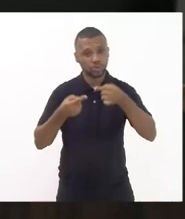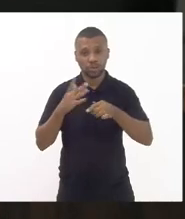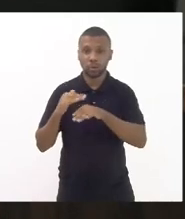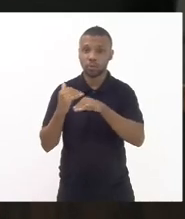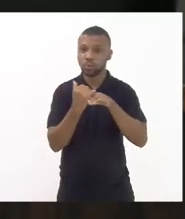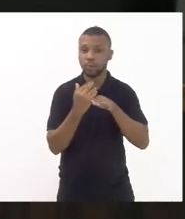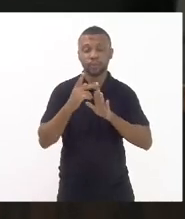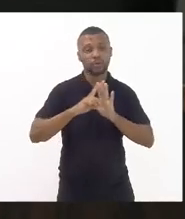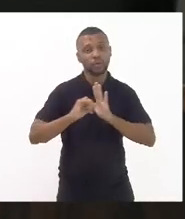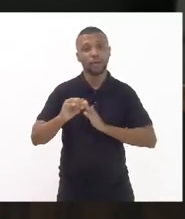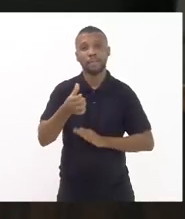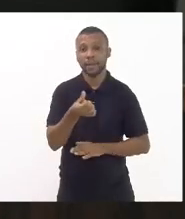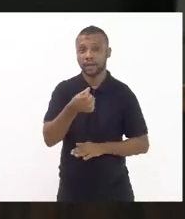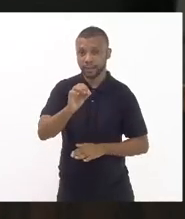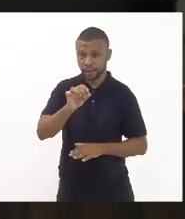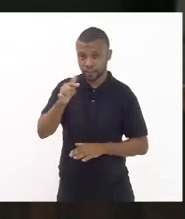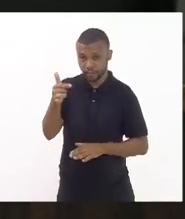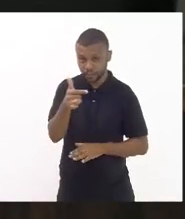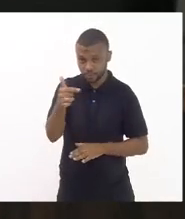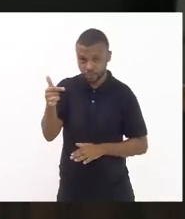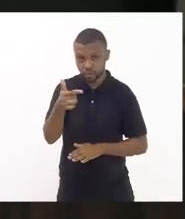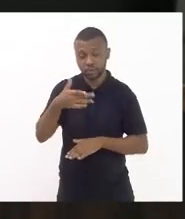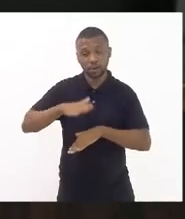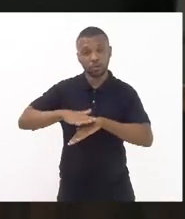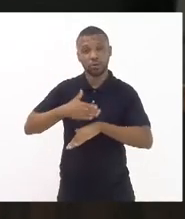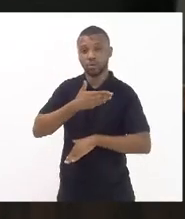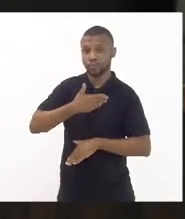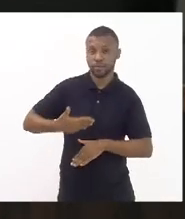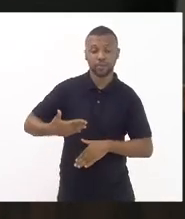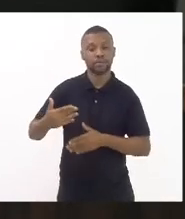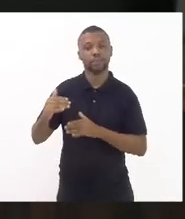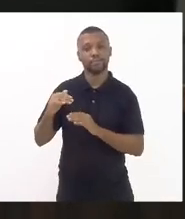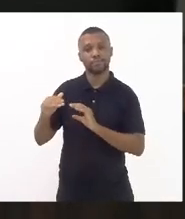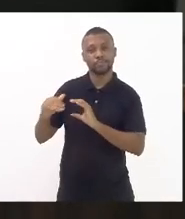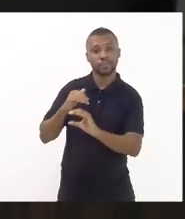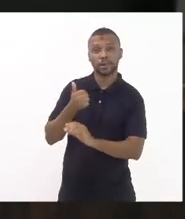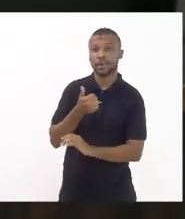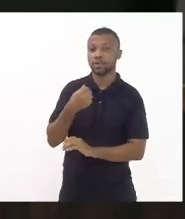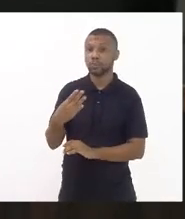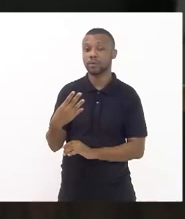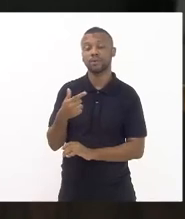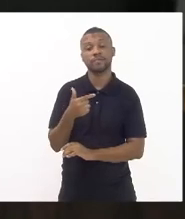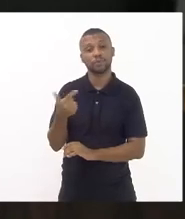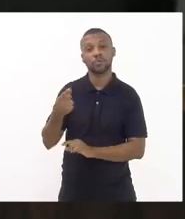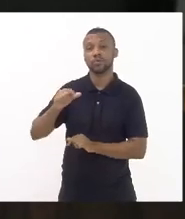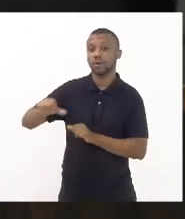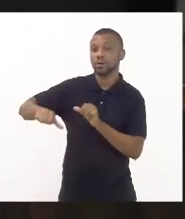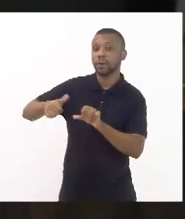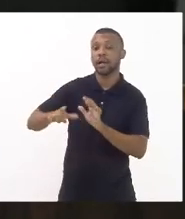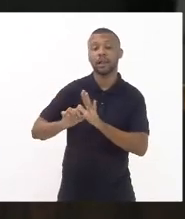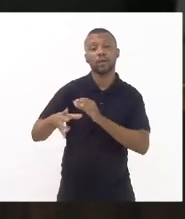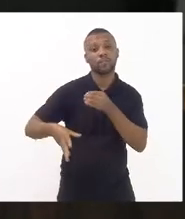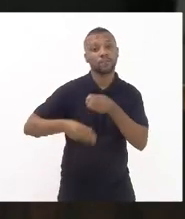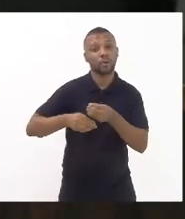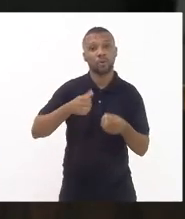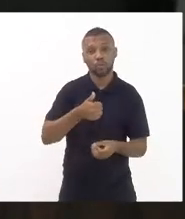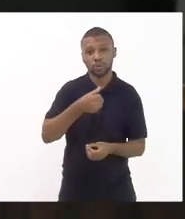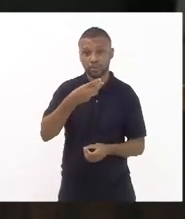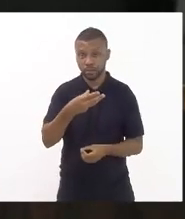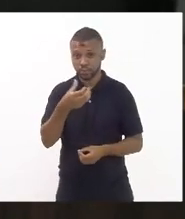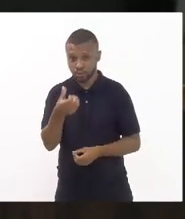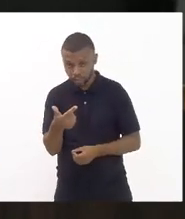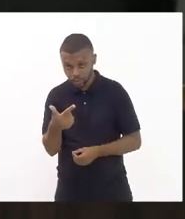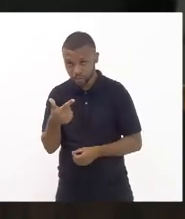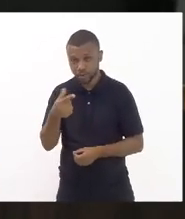complementar 60 de 22, de autoria do Poder Executivo, mensagem 14 de 22, que altera a lei complementar 132 de 25 de novembro de